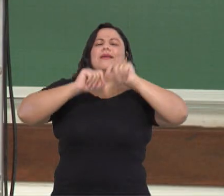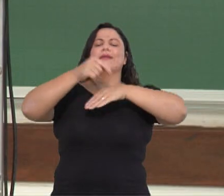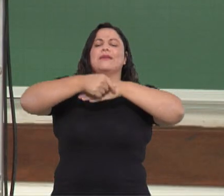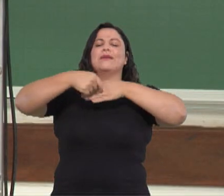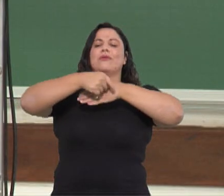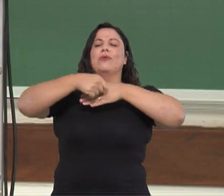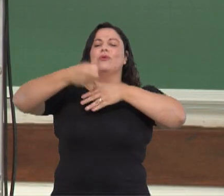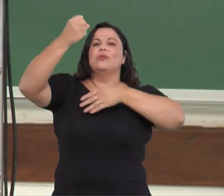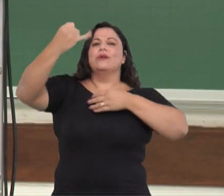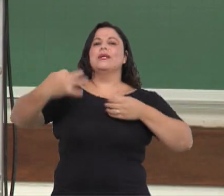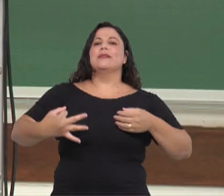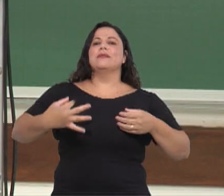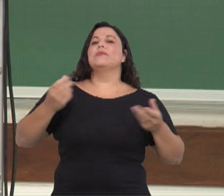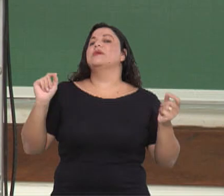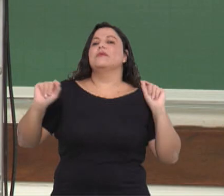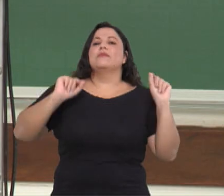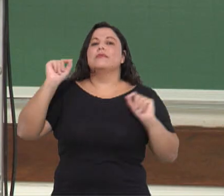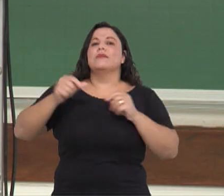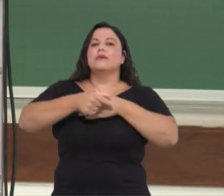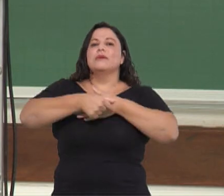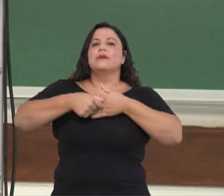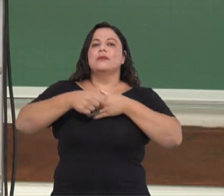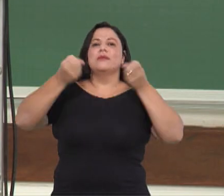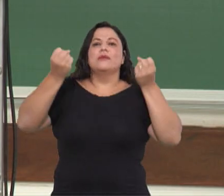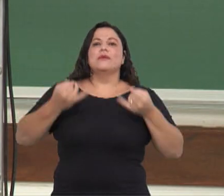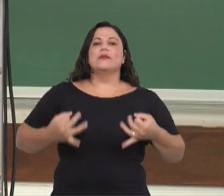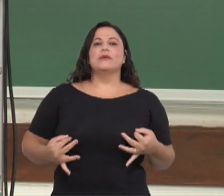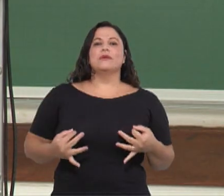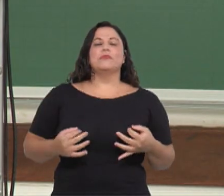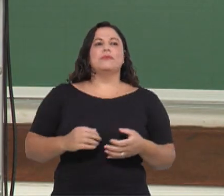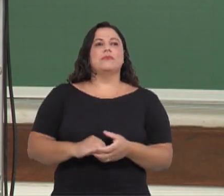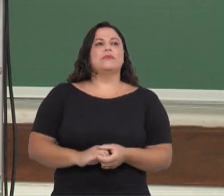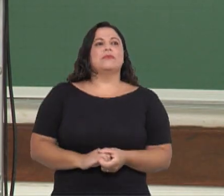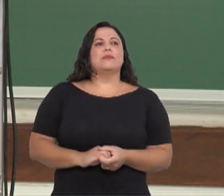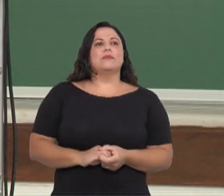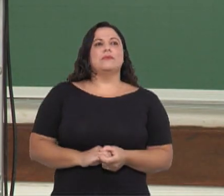que será que ele está querendo dizer?